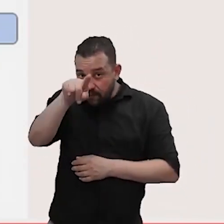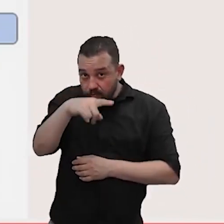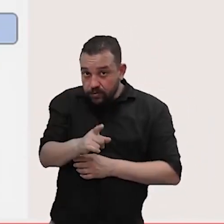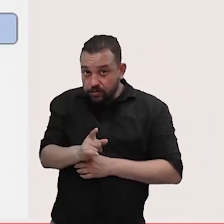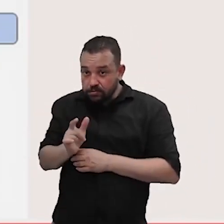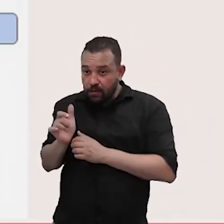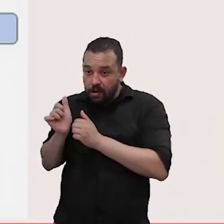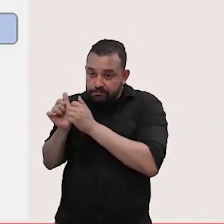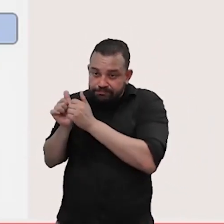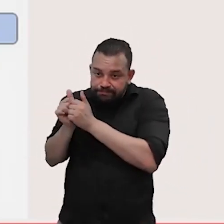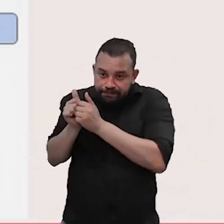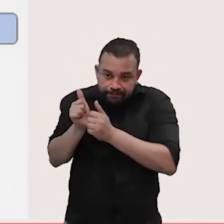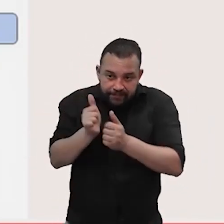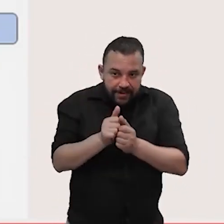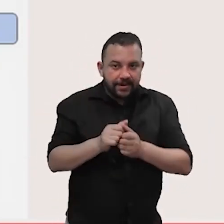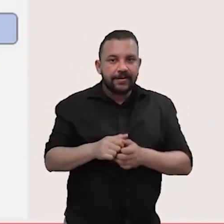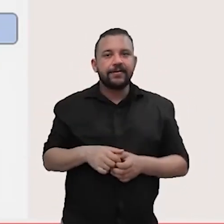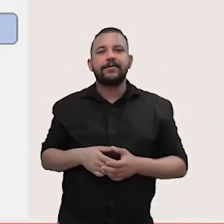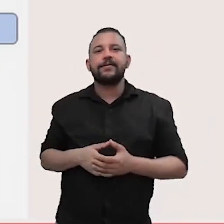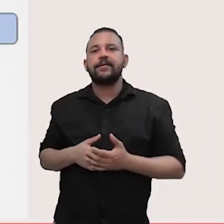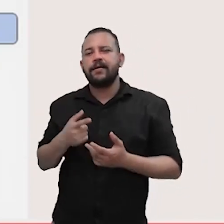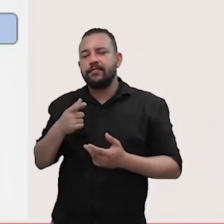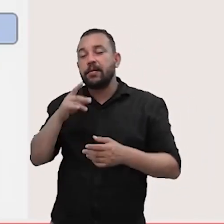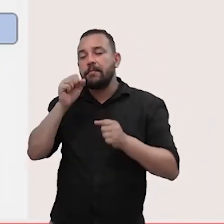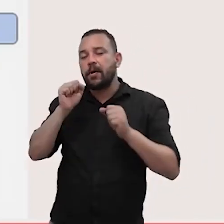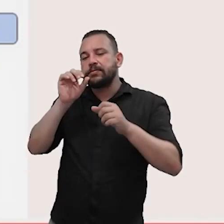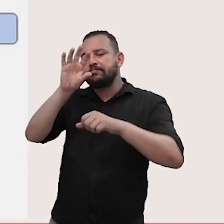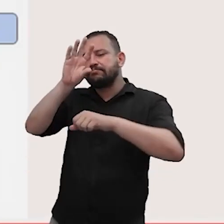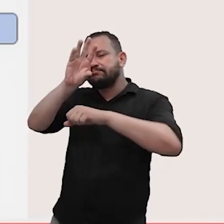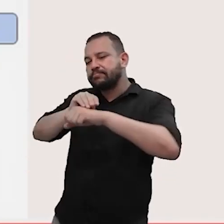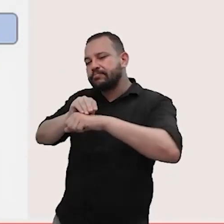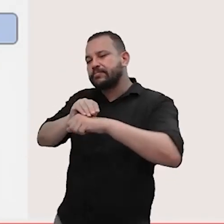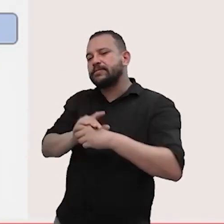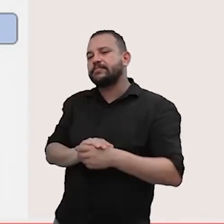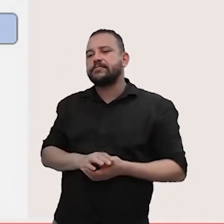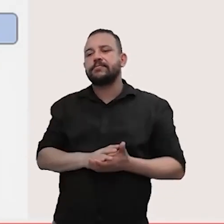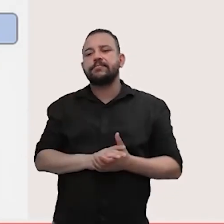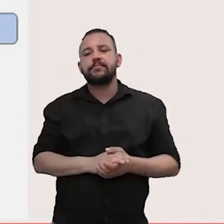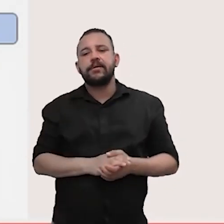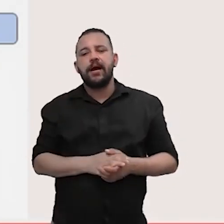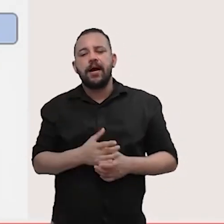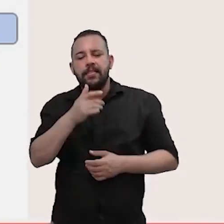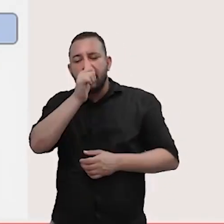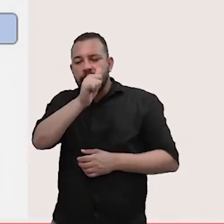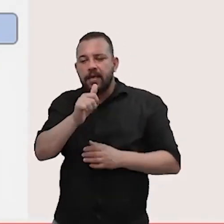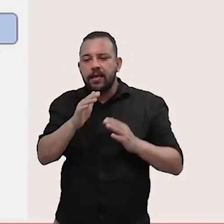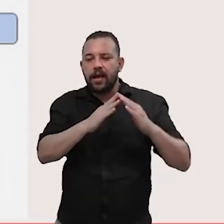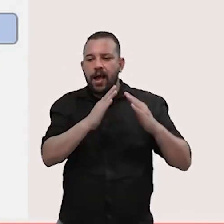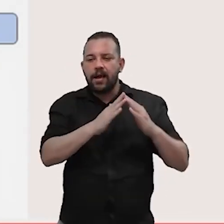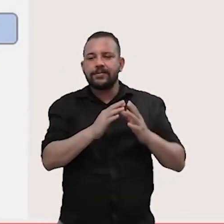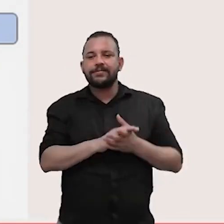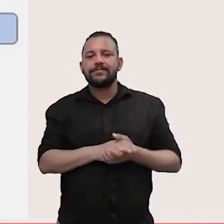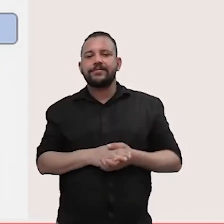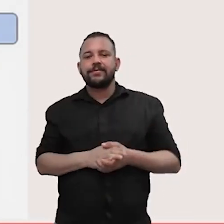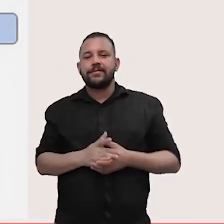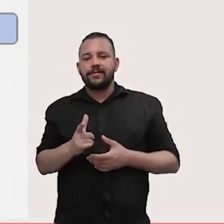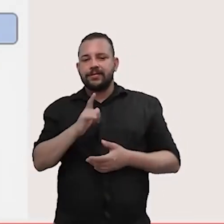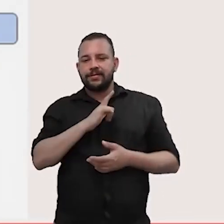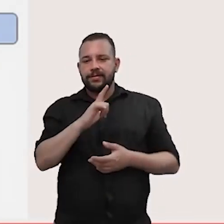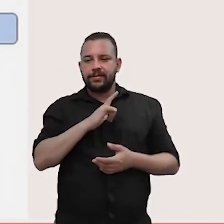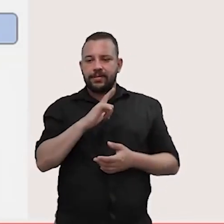até tirar print também, tá? Pode tirar print e analisar aí com calma. Então nós temos desde a criação da